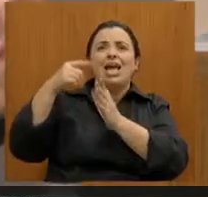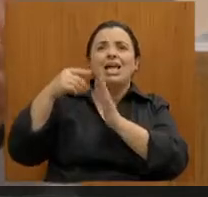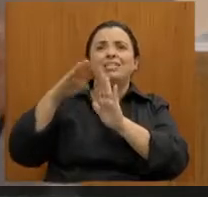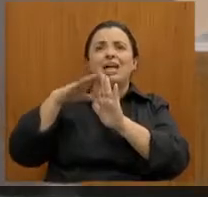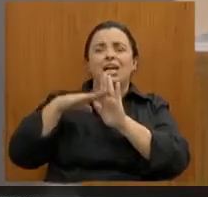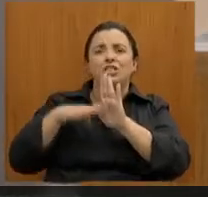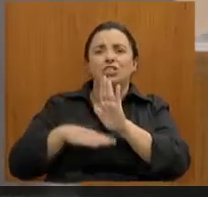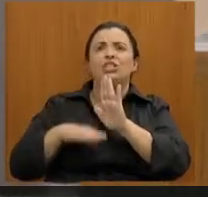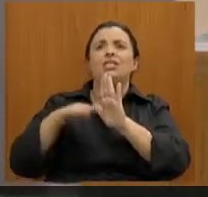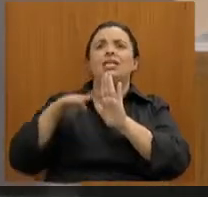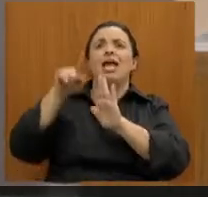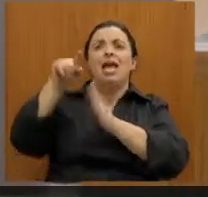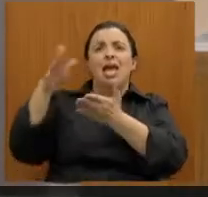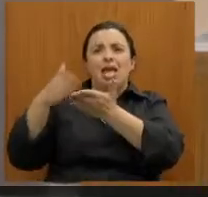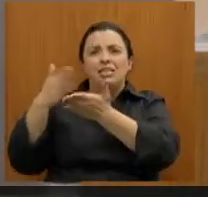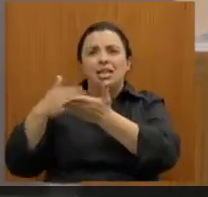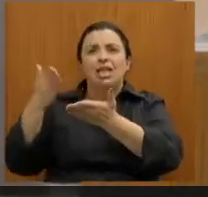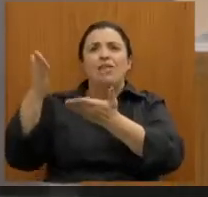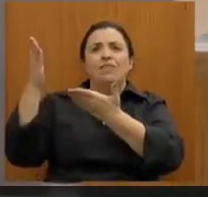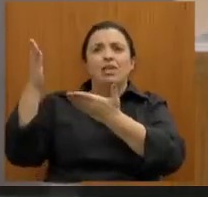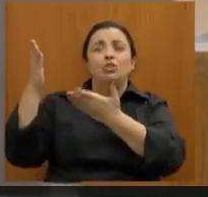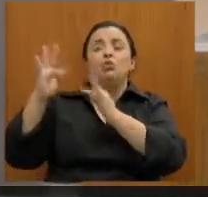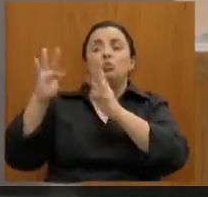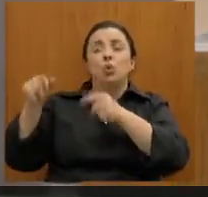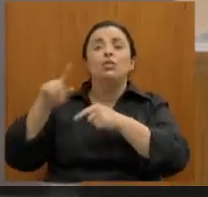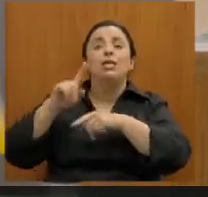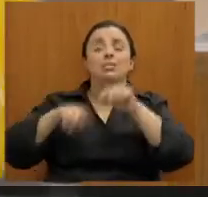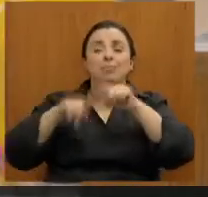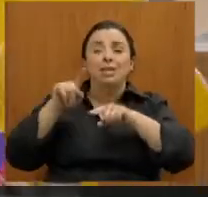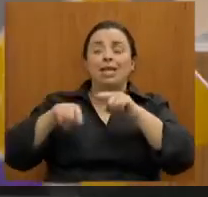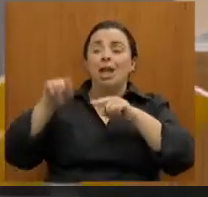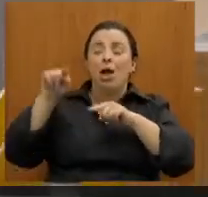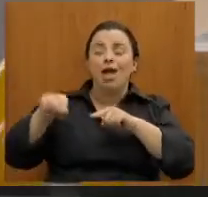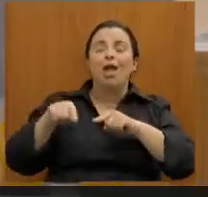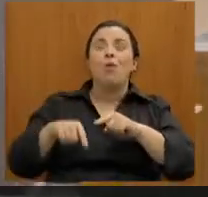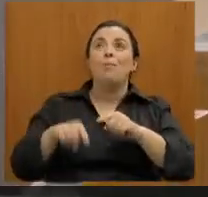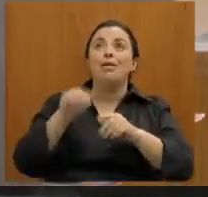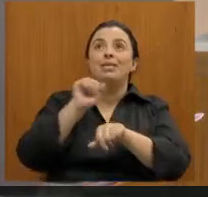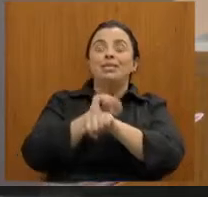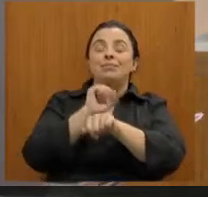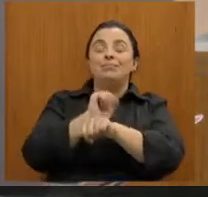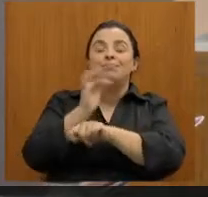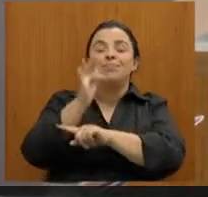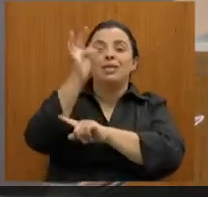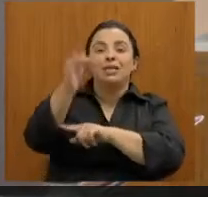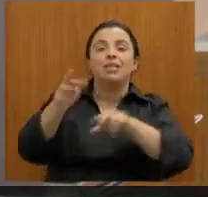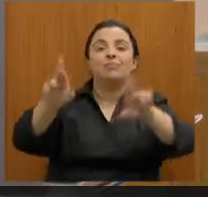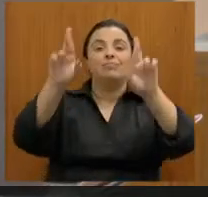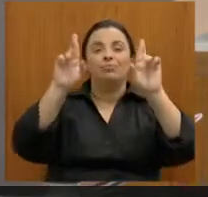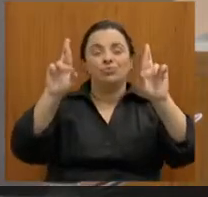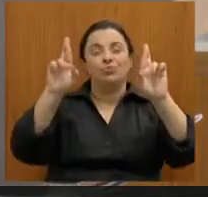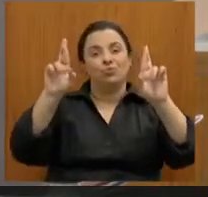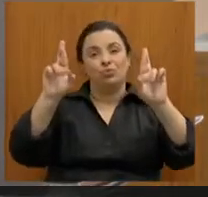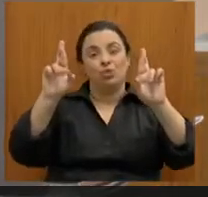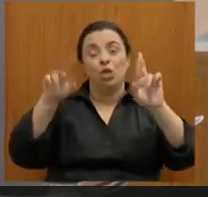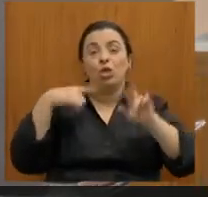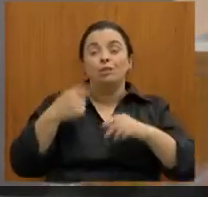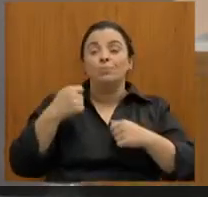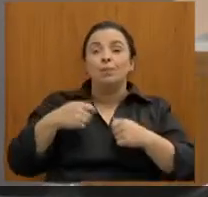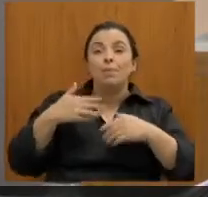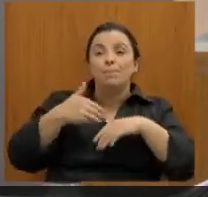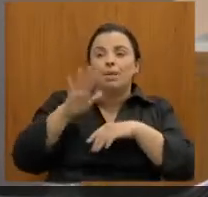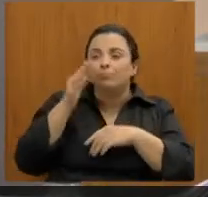isso aqui que a gente faz porque nós precisamos de aprender a ouvir mais ouvir e nos